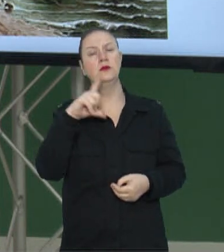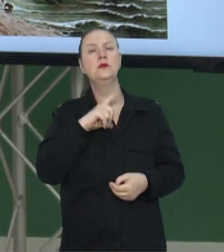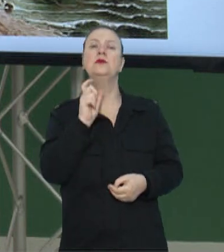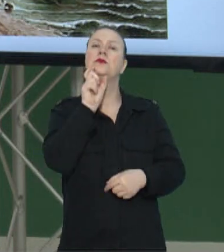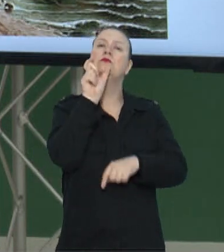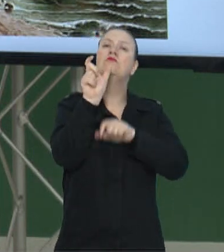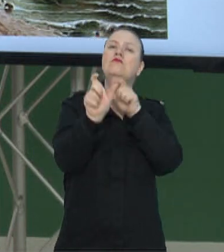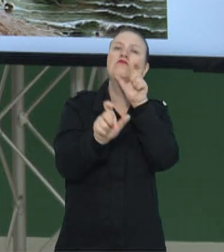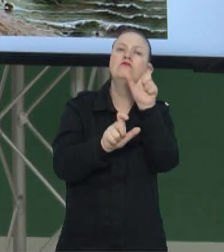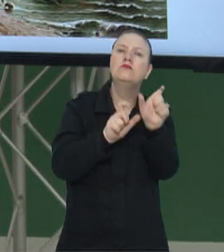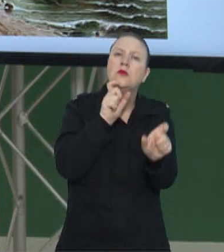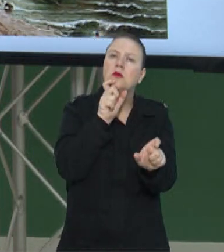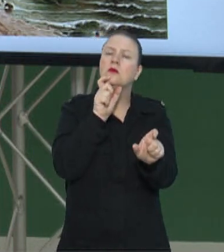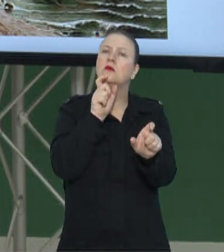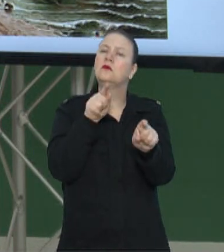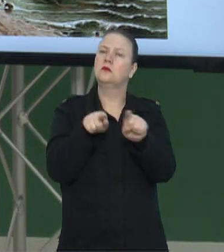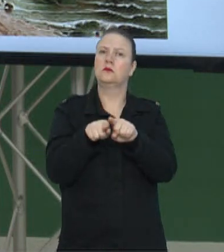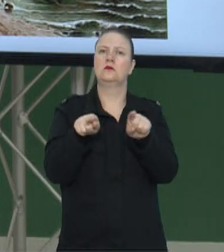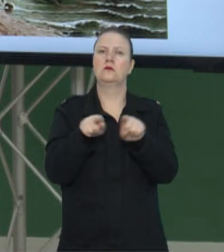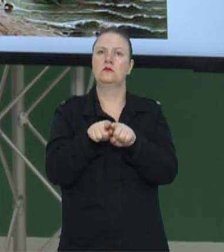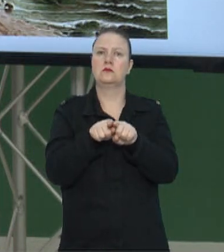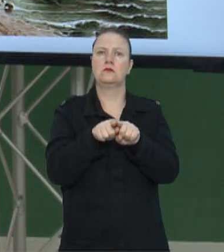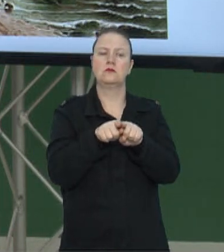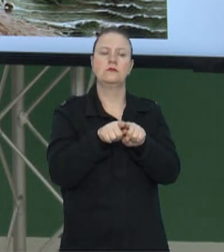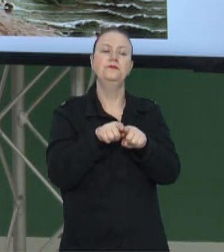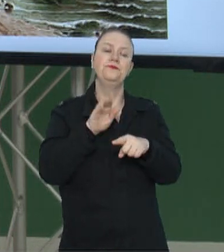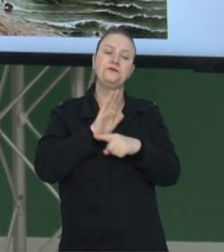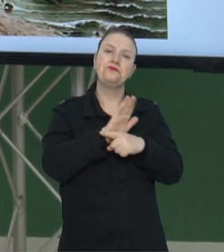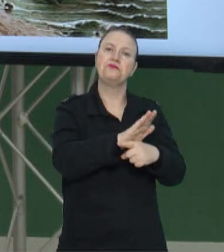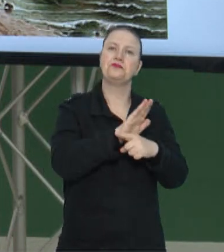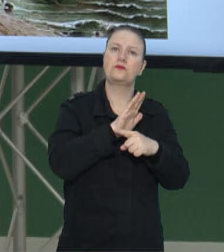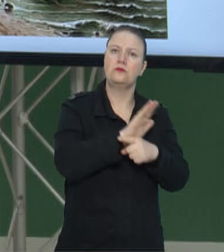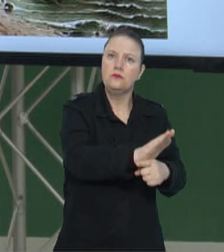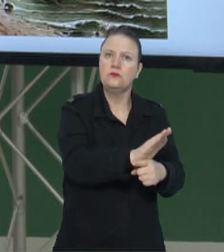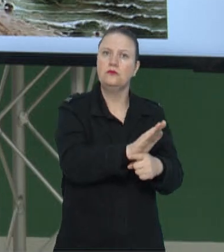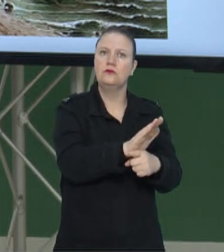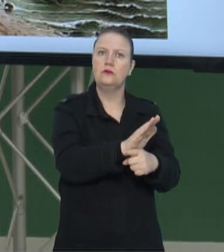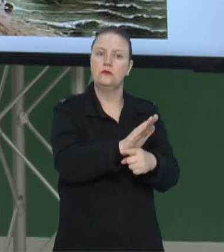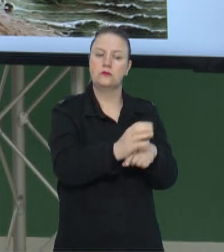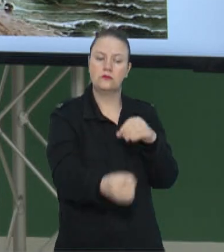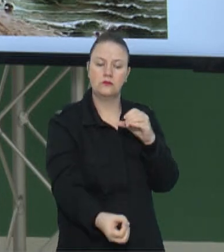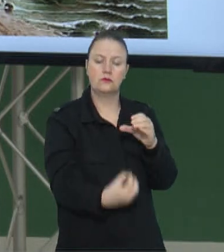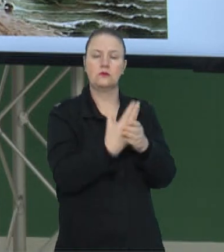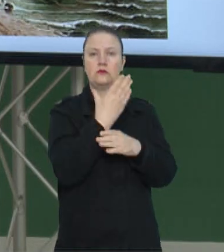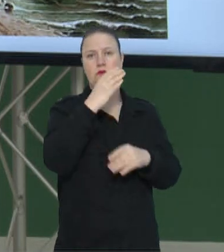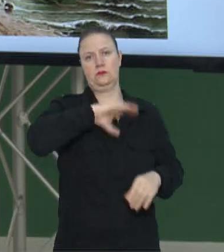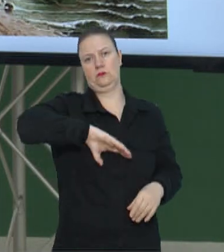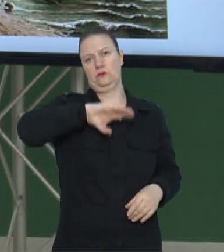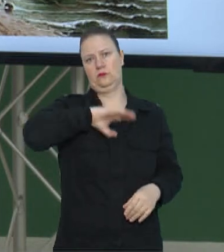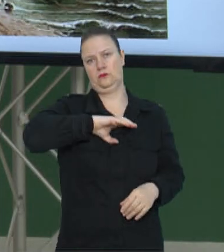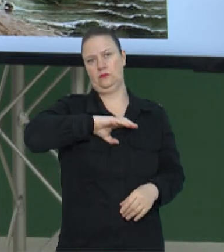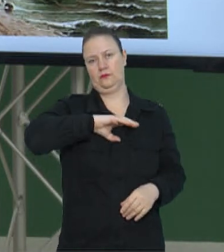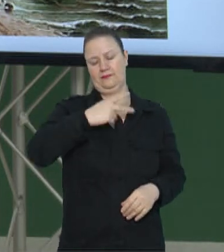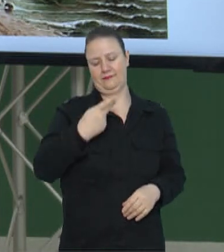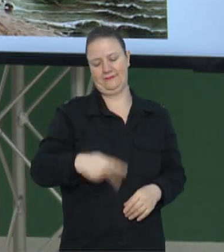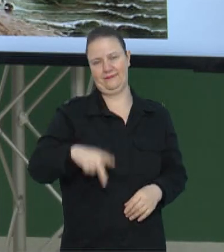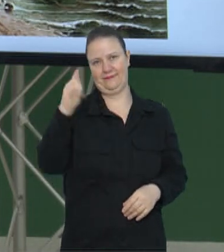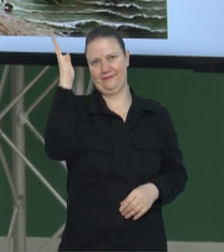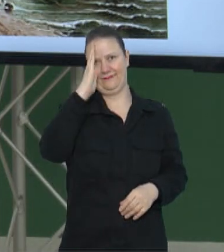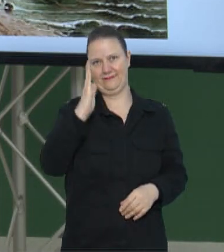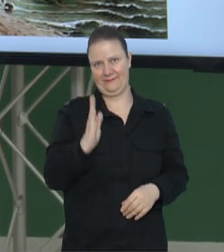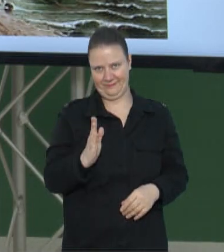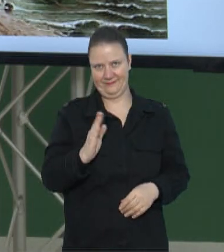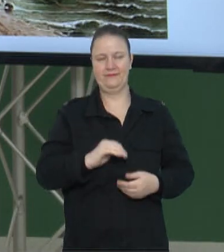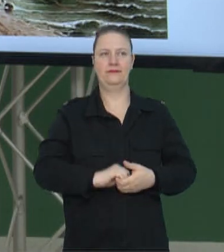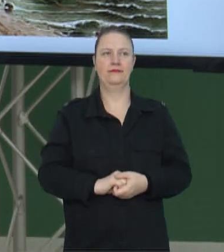palavras de outras etnias que ajudaram ali a formar o português que nós falamos no Brasil, certo? Então,